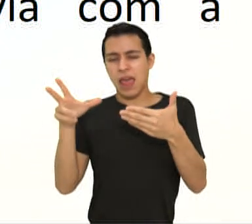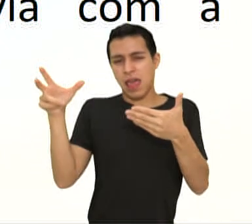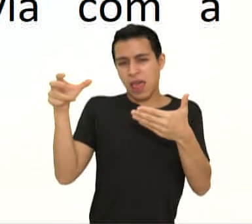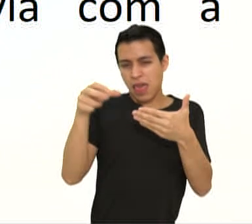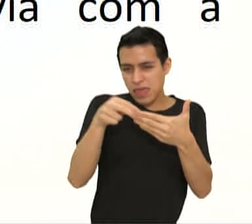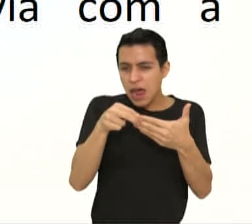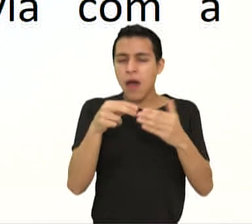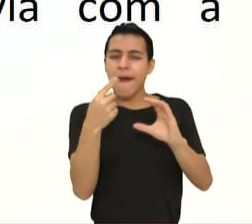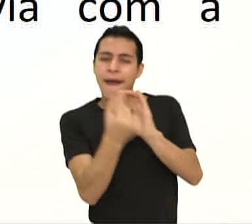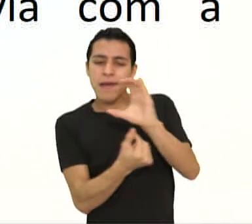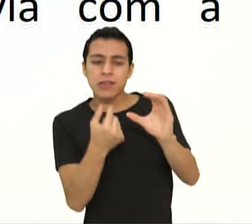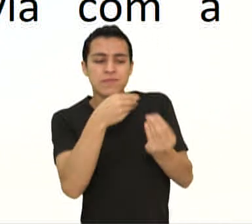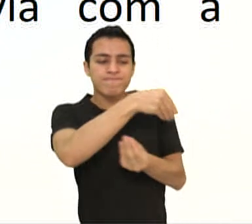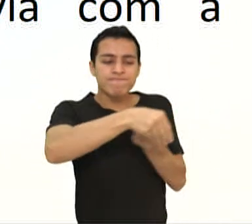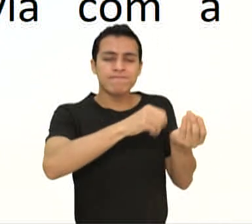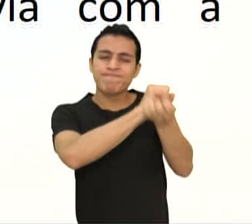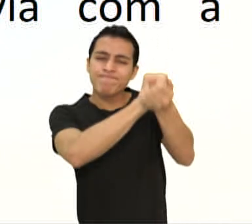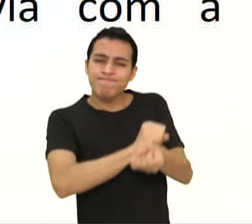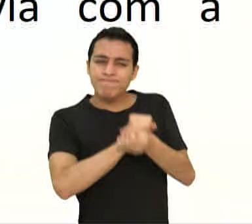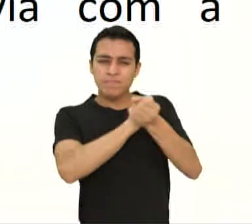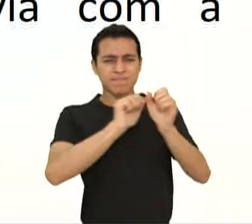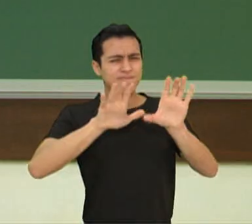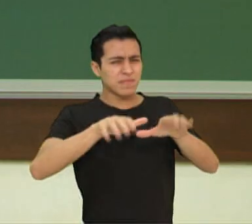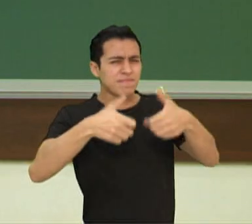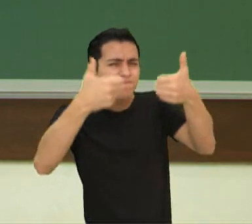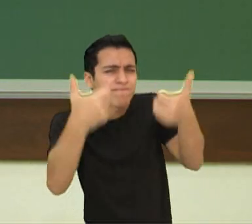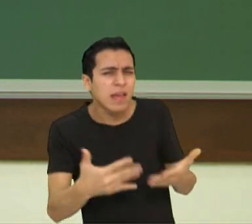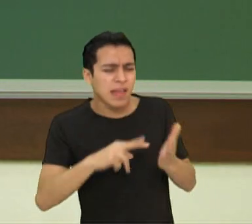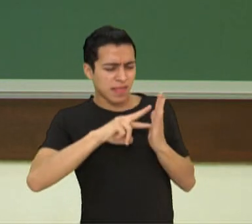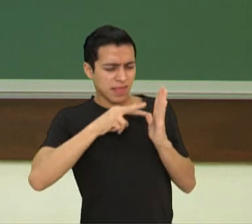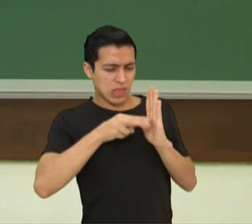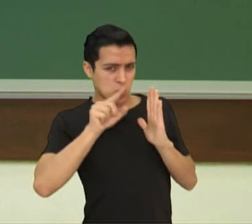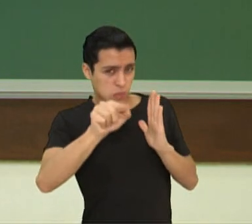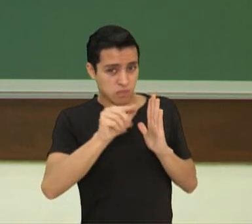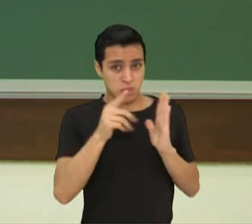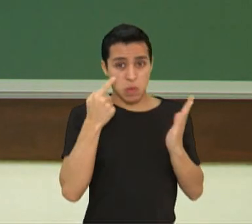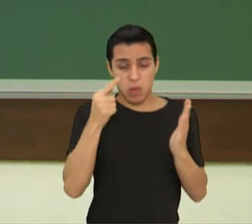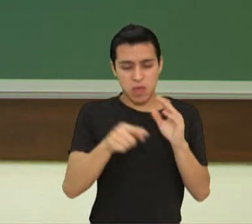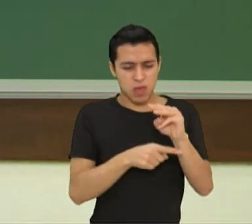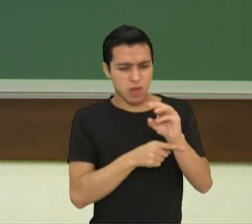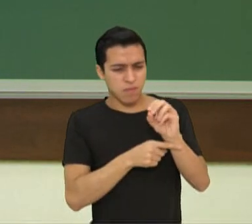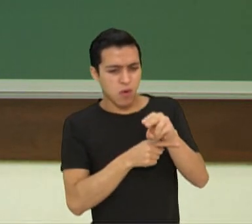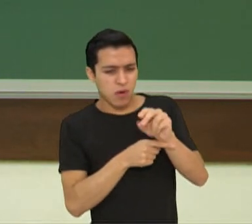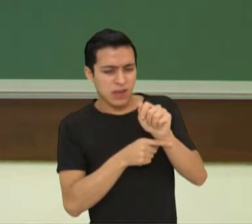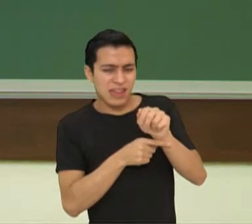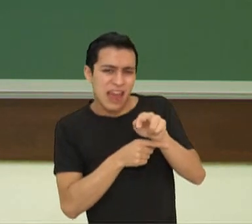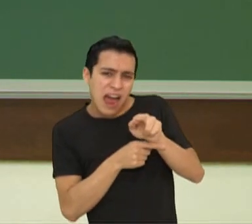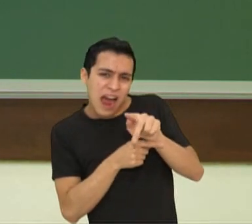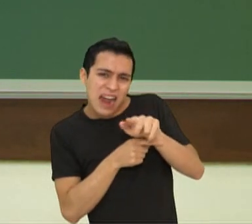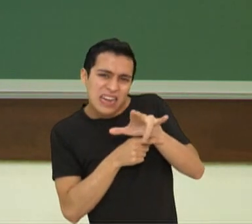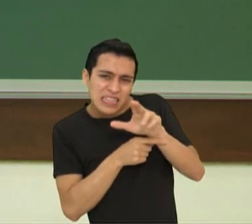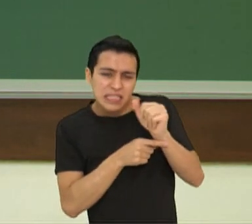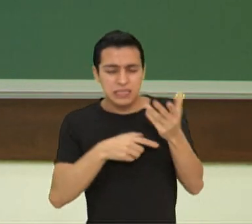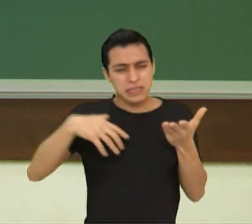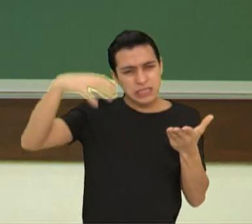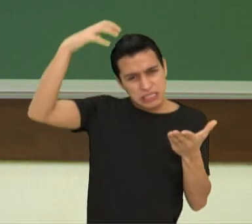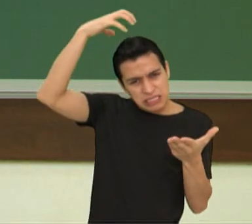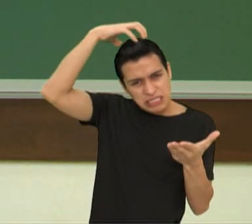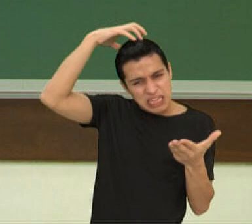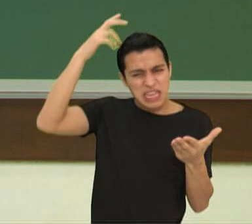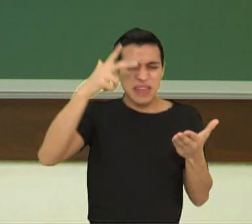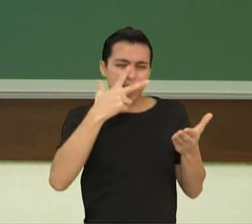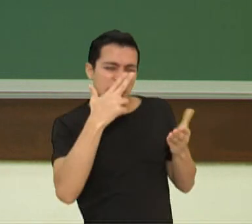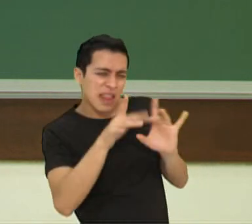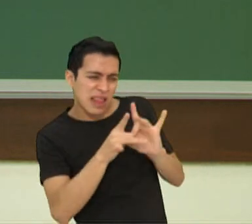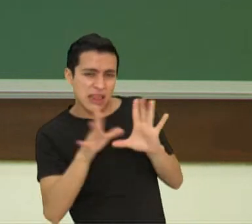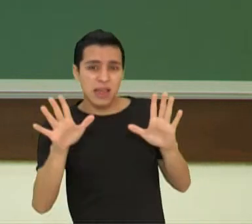com a escravidão. Tá, o que está dizendo aqui? Se é monárquico, é meio estranho ser liberal, né? Já